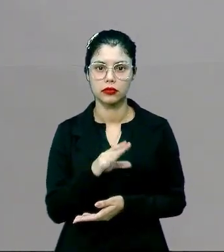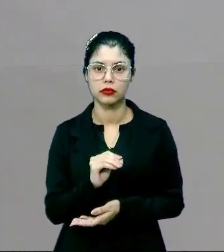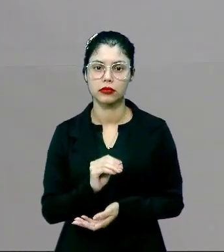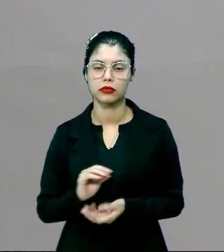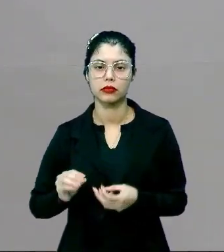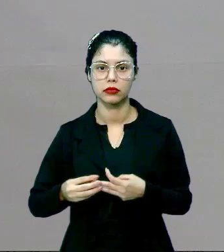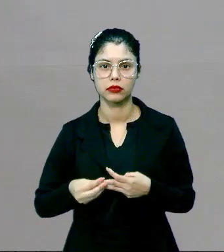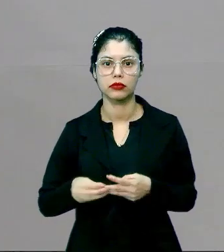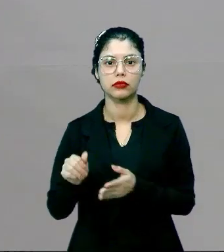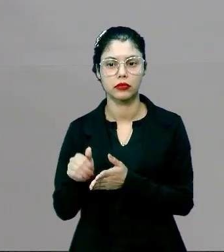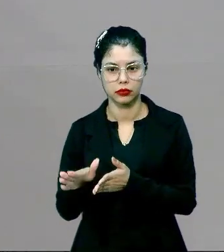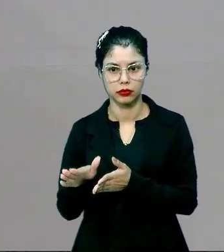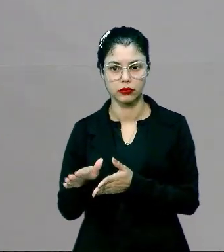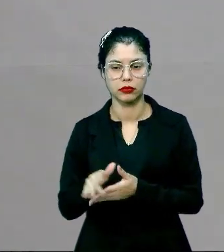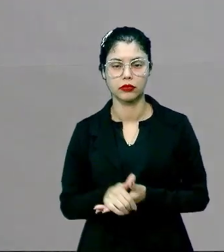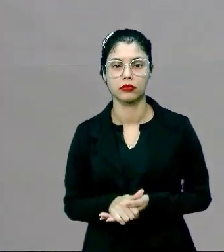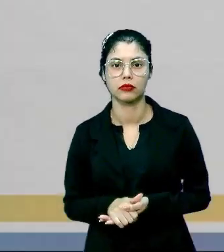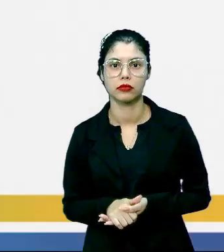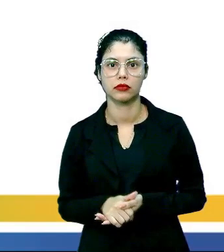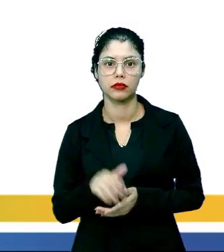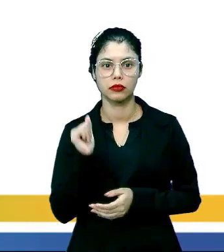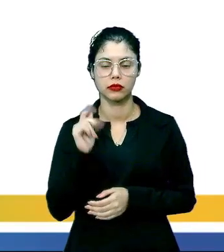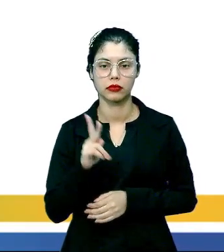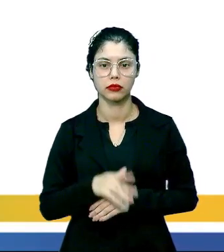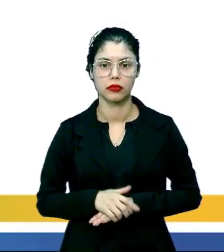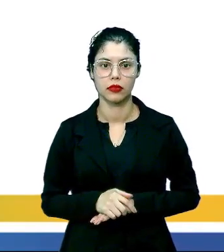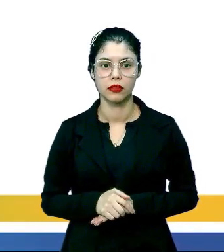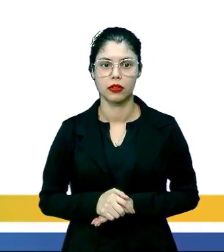nossas células, então a gente precisa eliminar, tá certo?